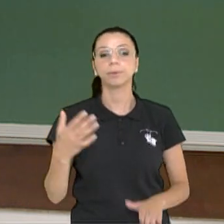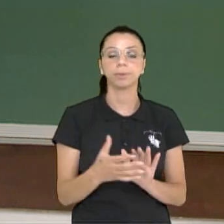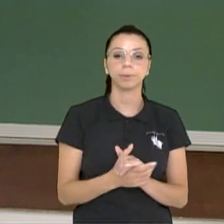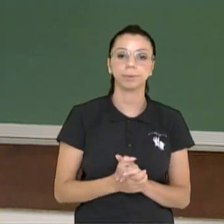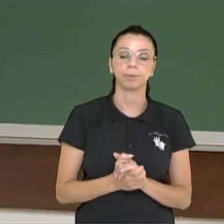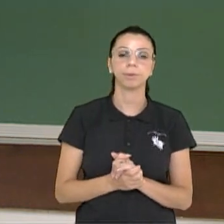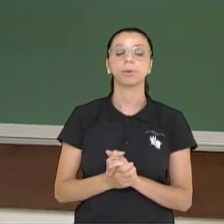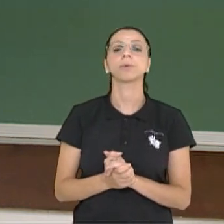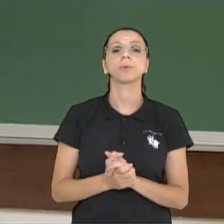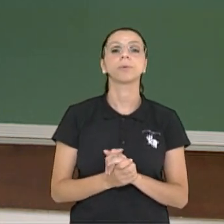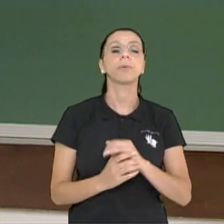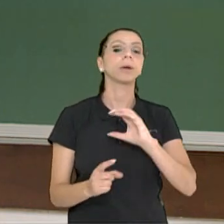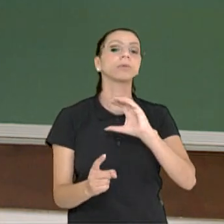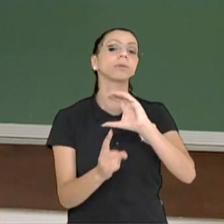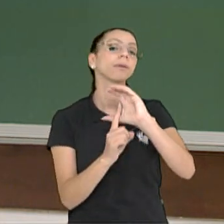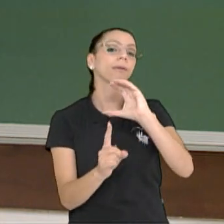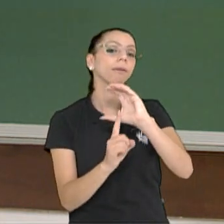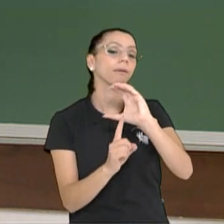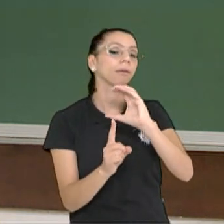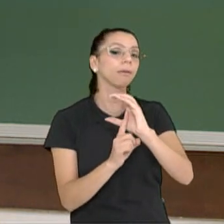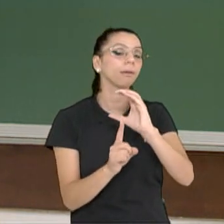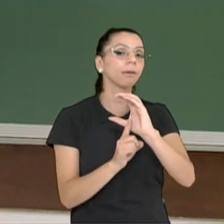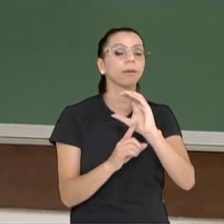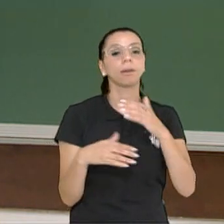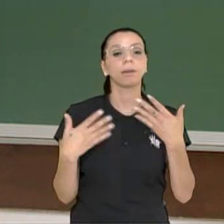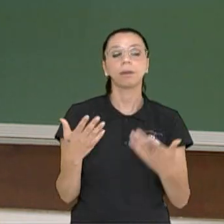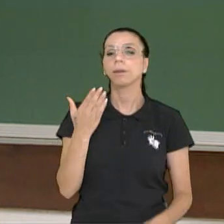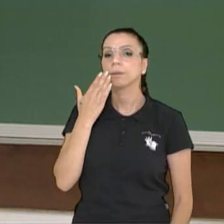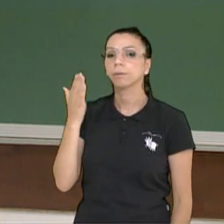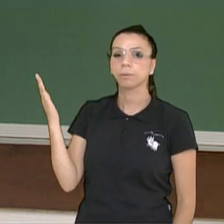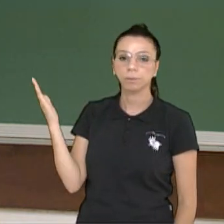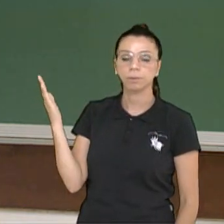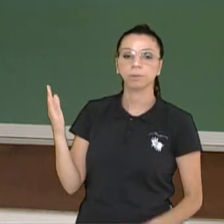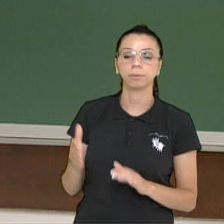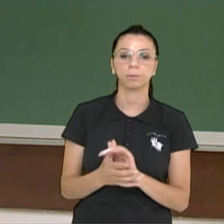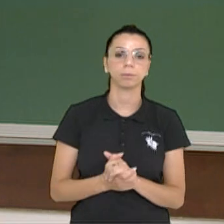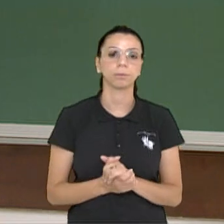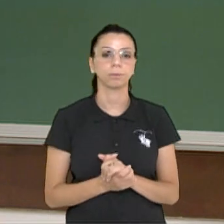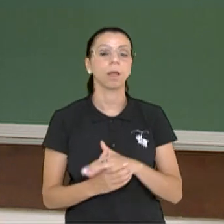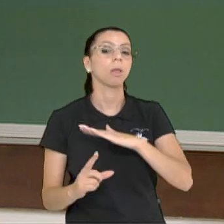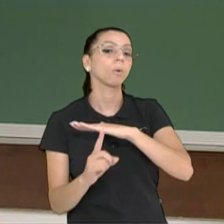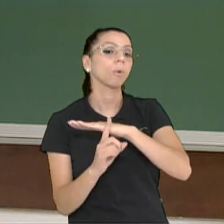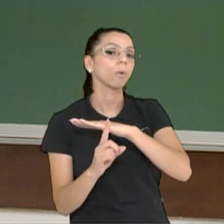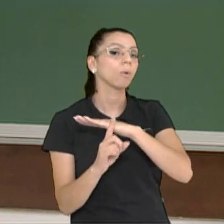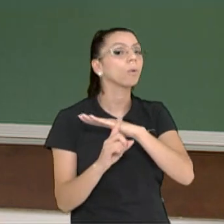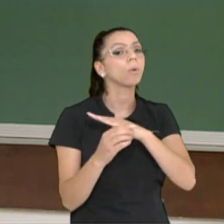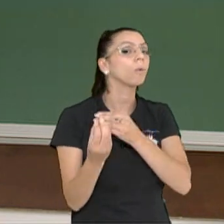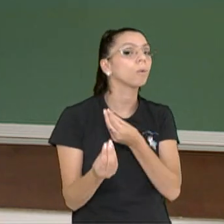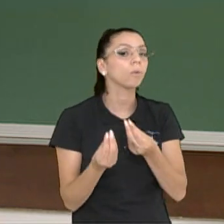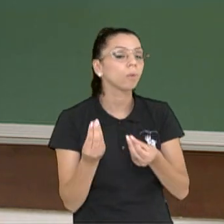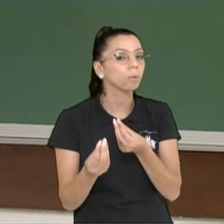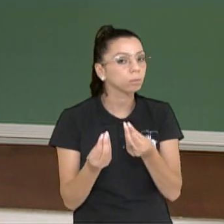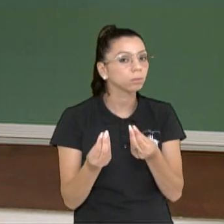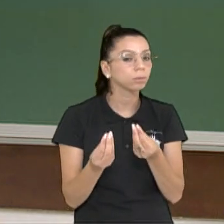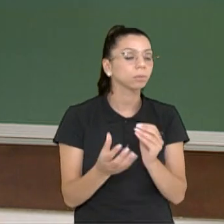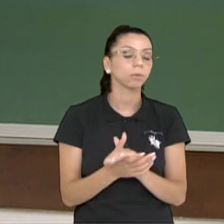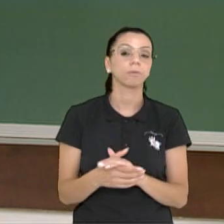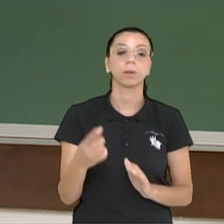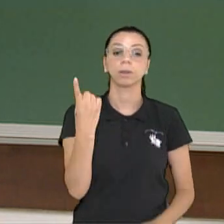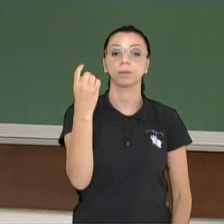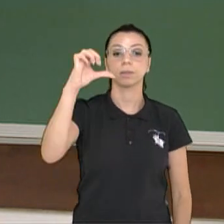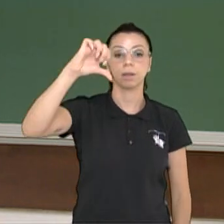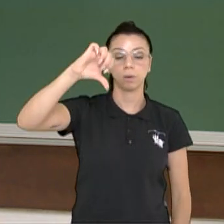do número diário de clientes atendidos por esse gerente nos 5 dias úteis dessa semana foi